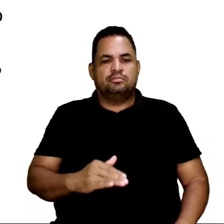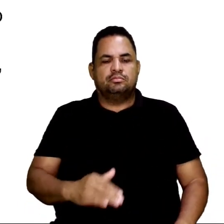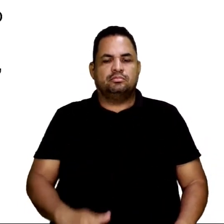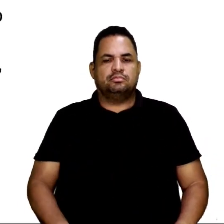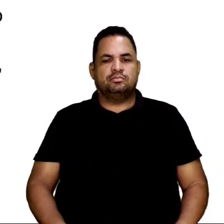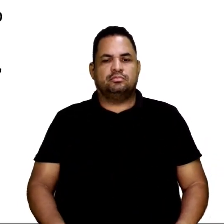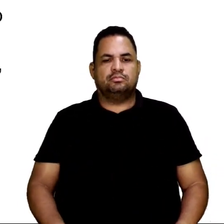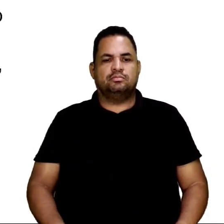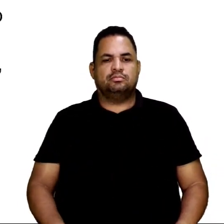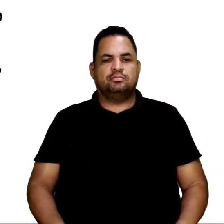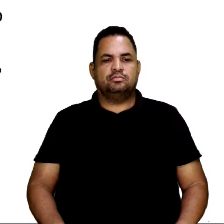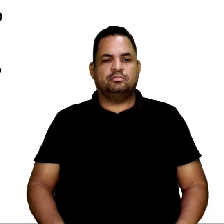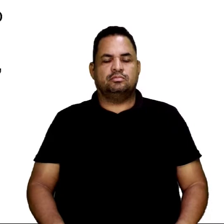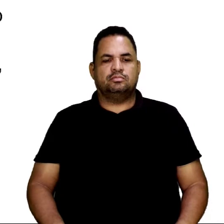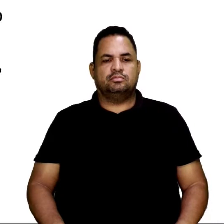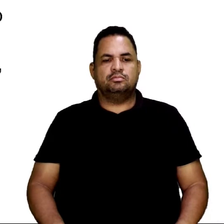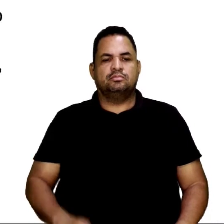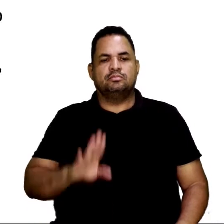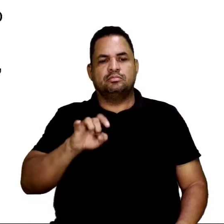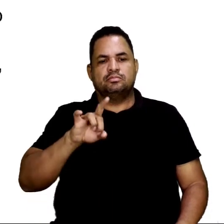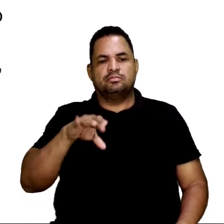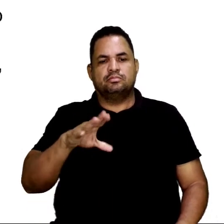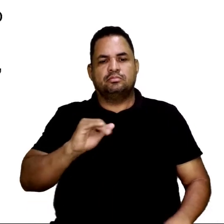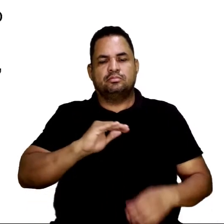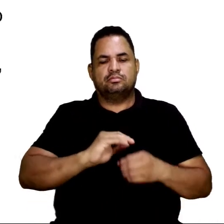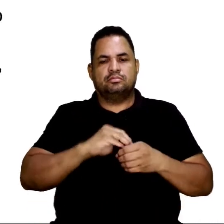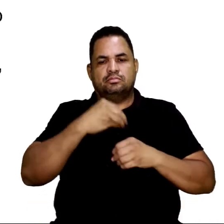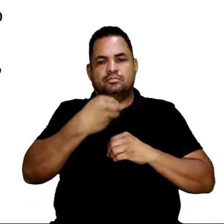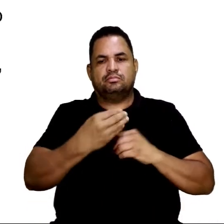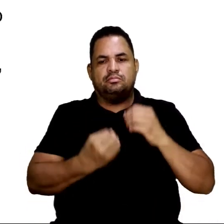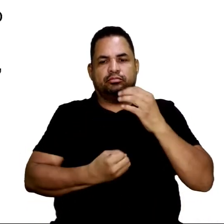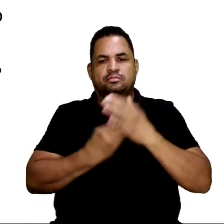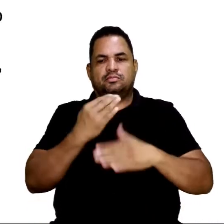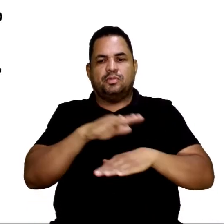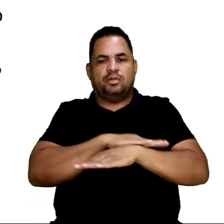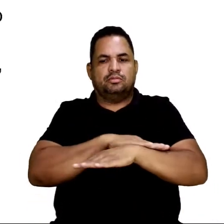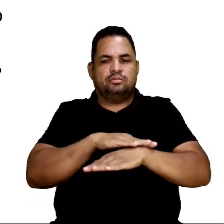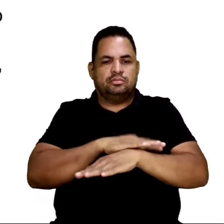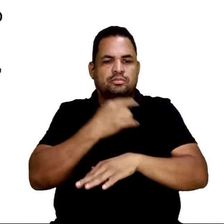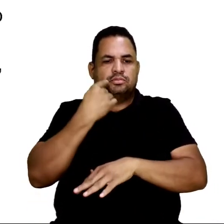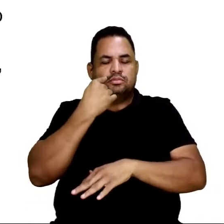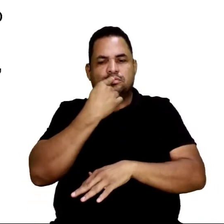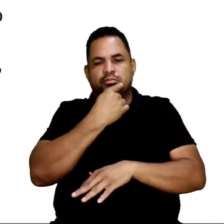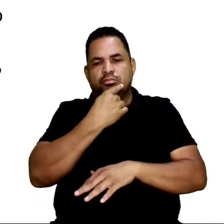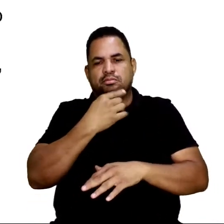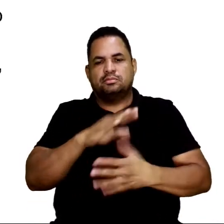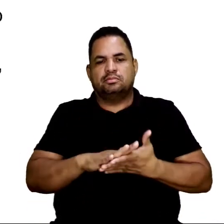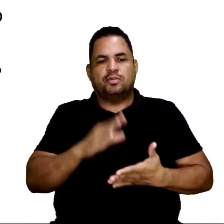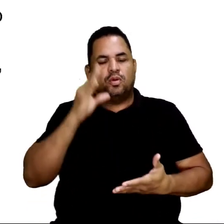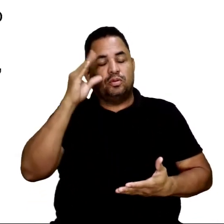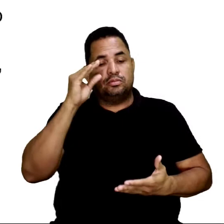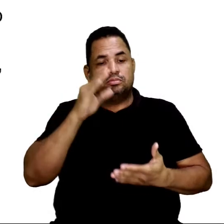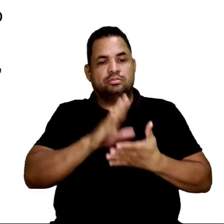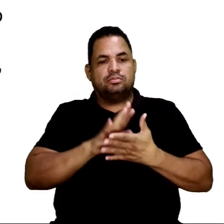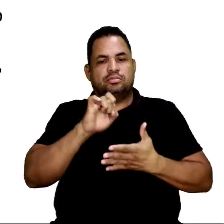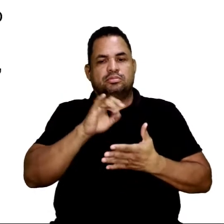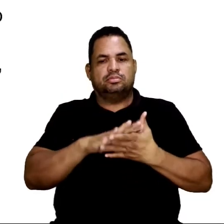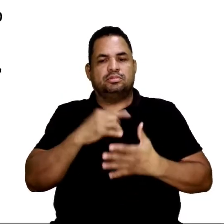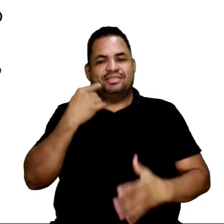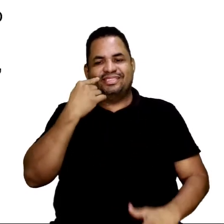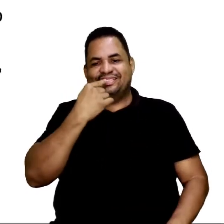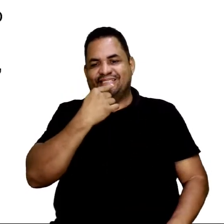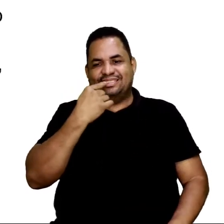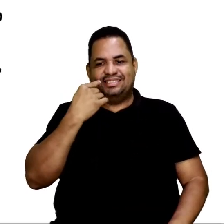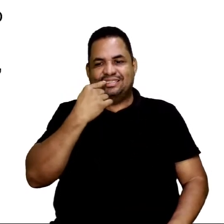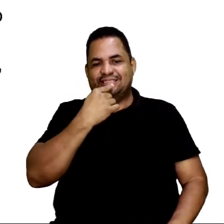mesoderme. A ectoderme, camada externa, vai dar origem à pele, olha só que interessante, aos dentes